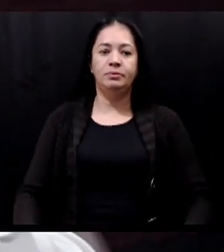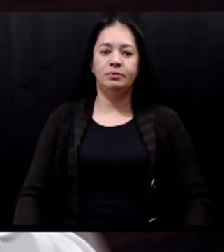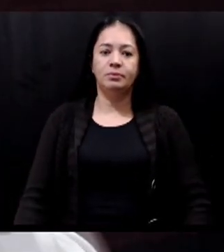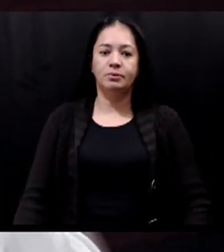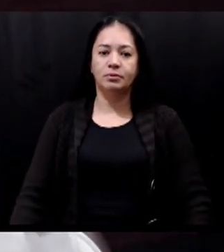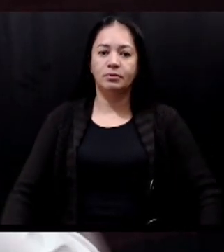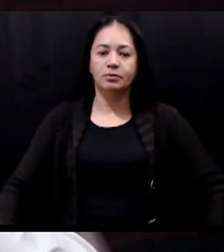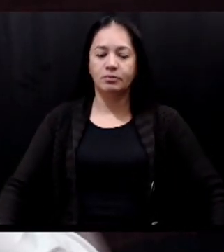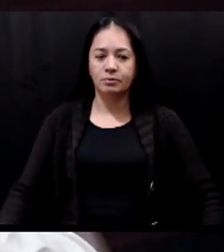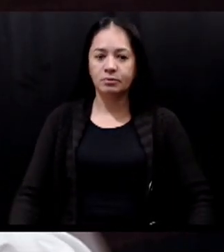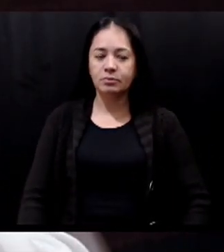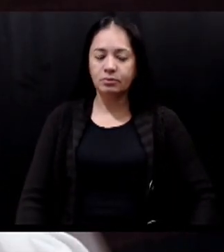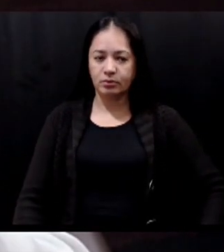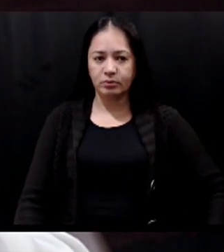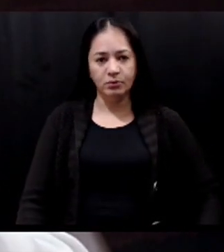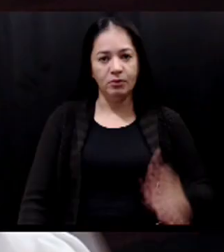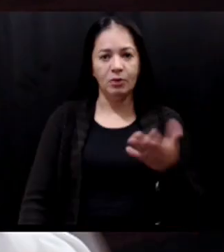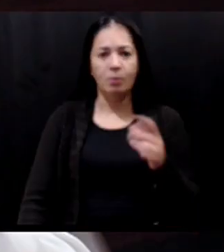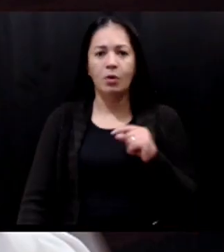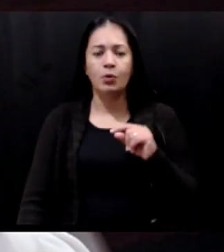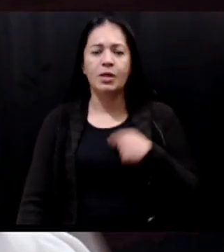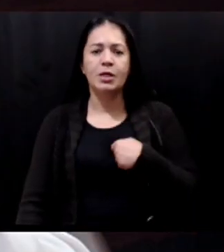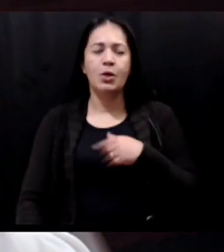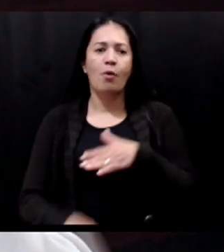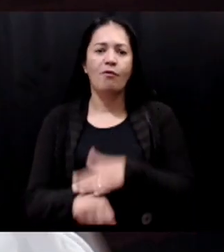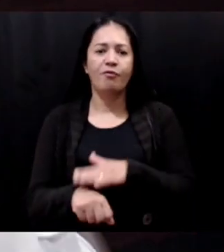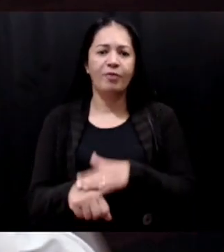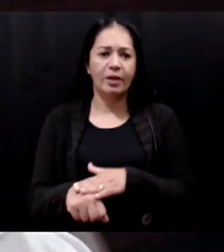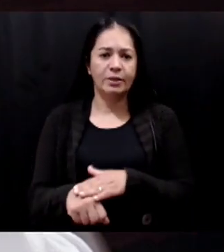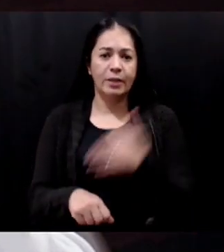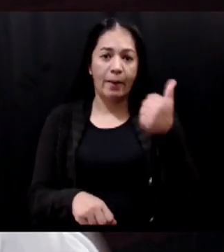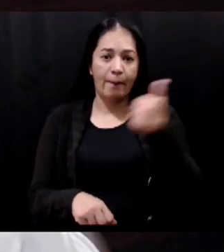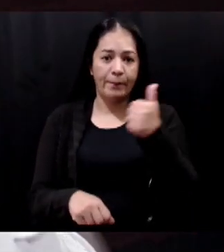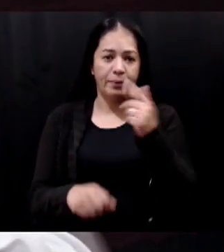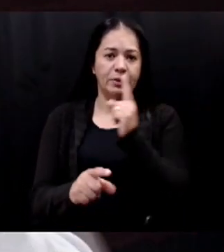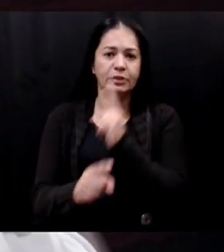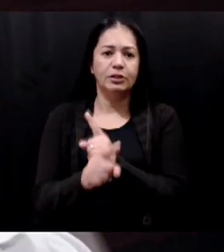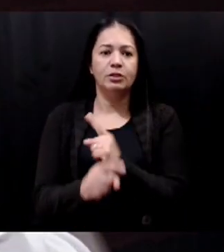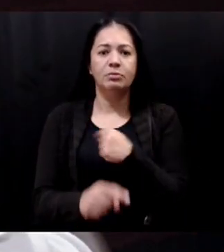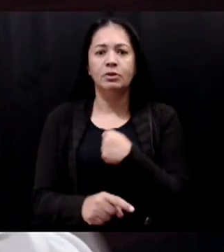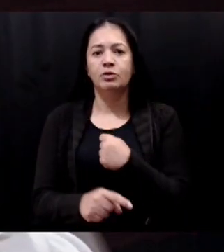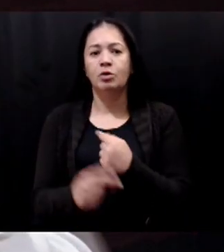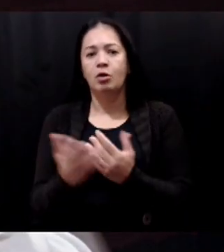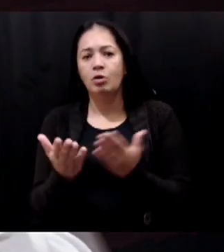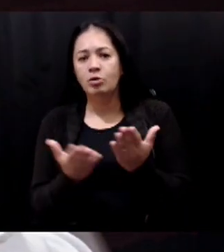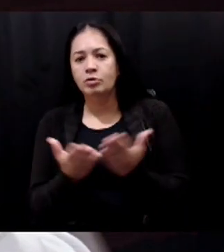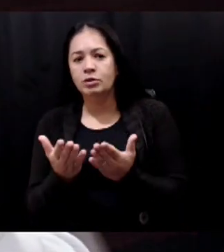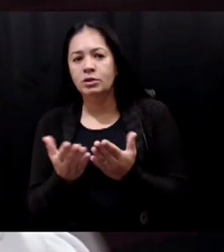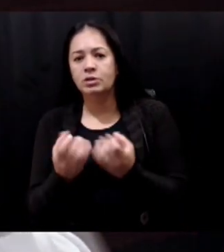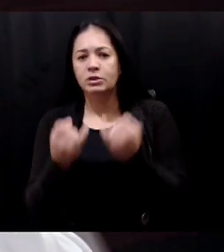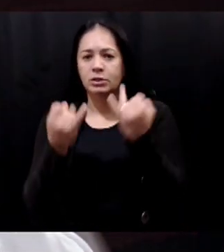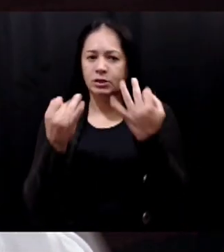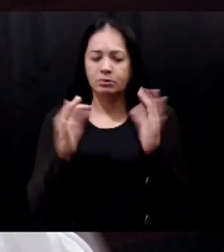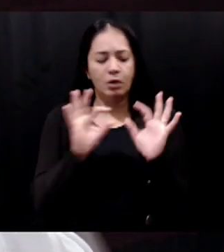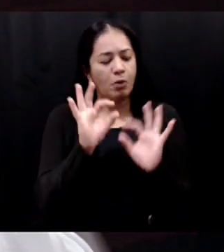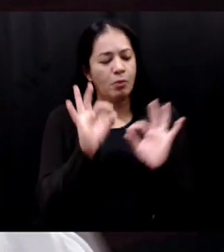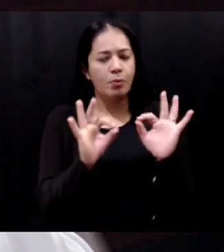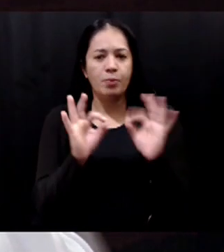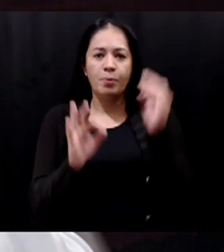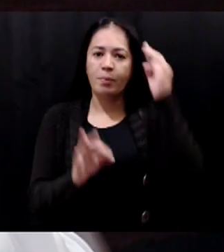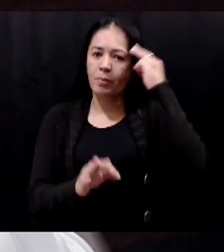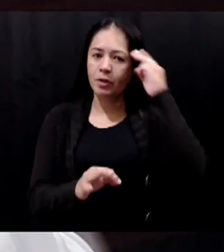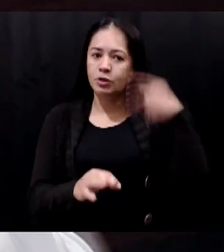aí geralmente o que eu faço? Depois dessa primeira sessão que eu faço, que eu trato e faço essa reprogramação mental, a gente faz